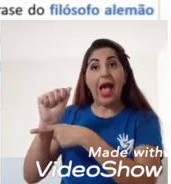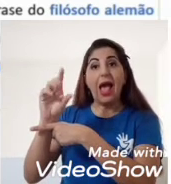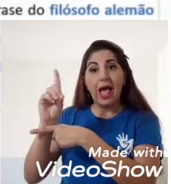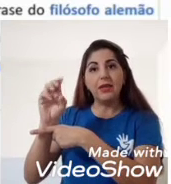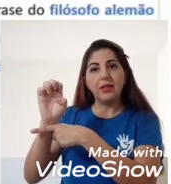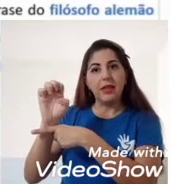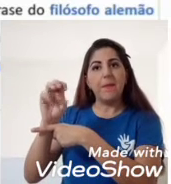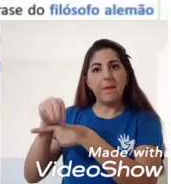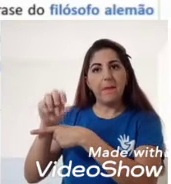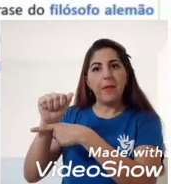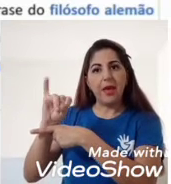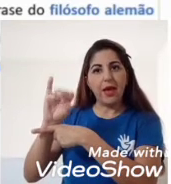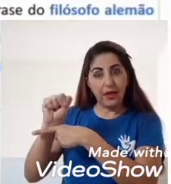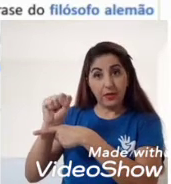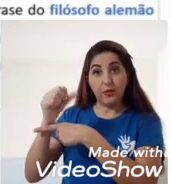usando muito outro sim.